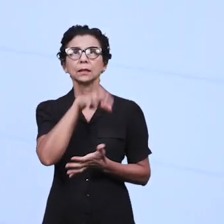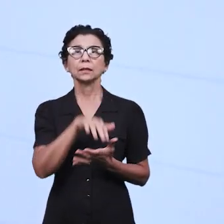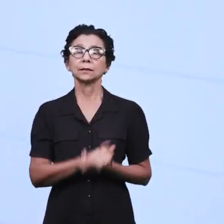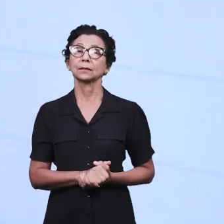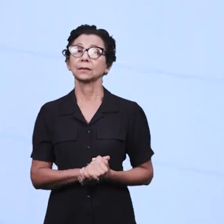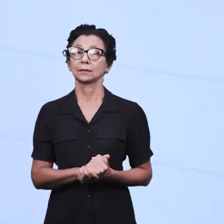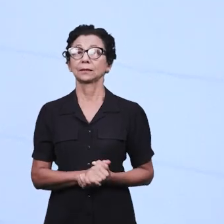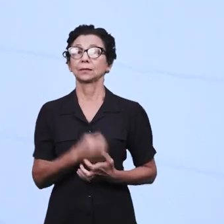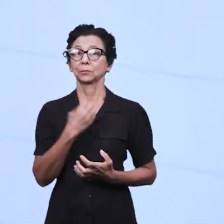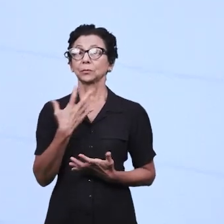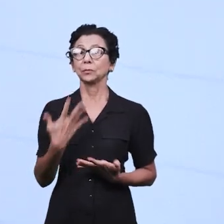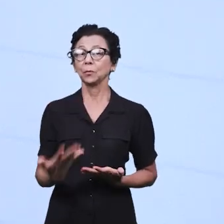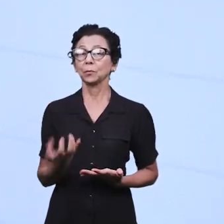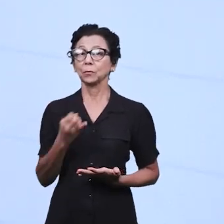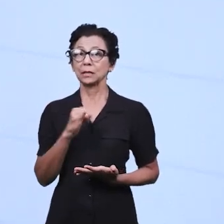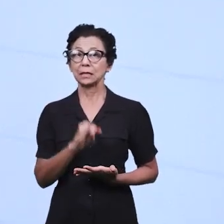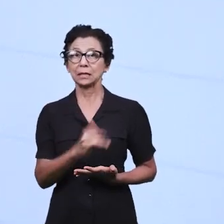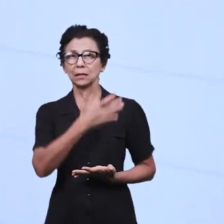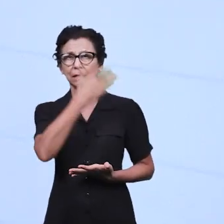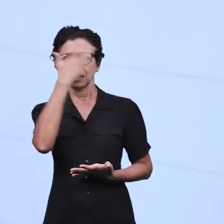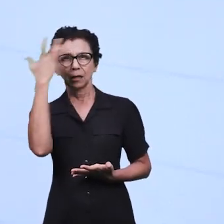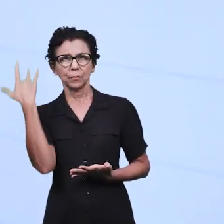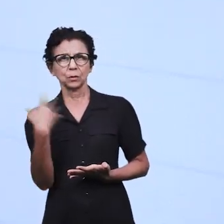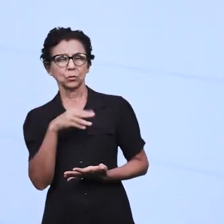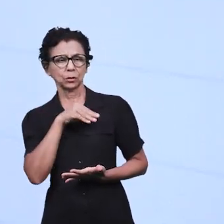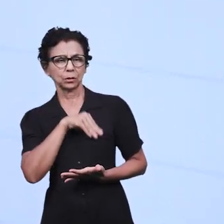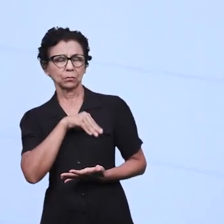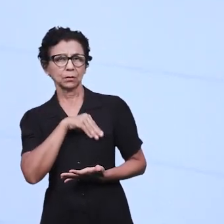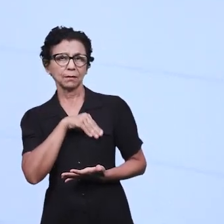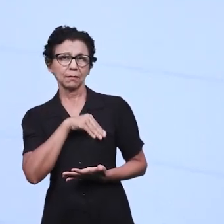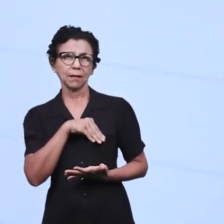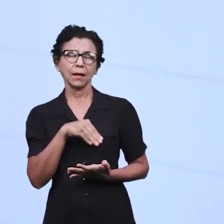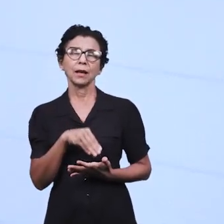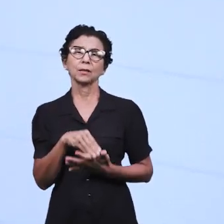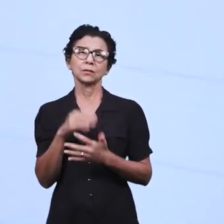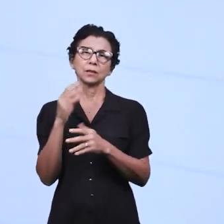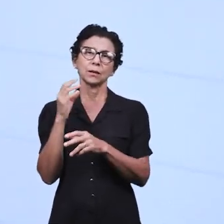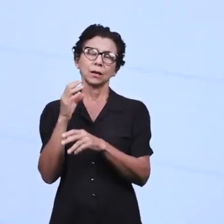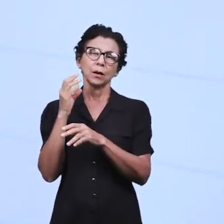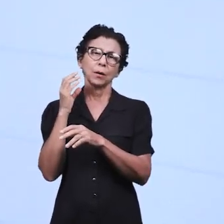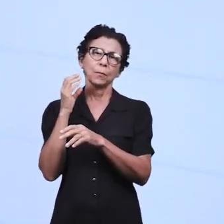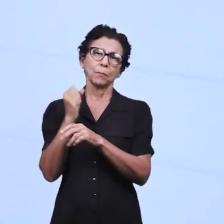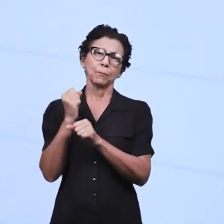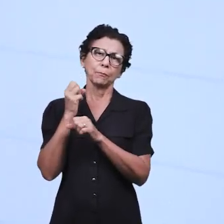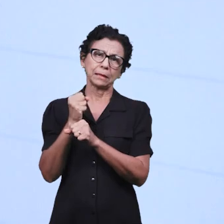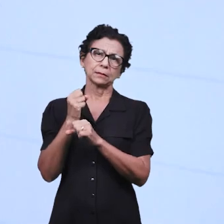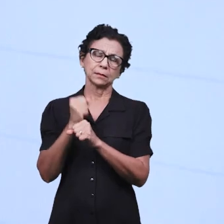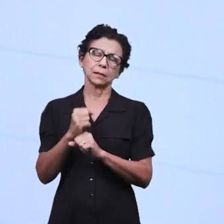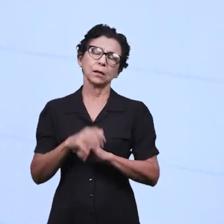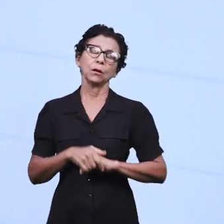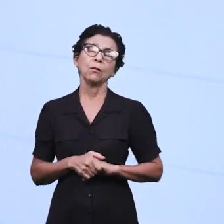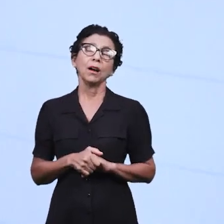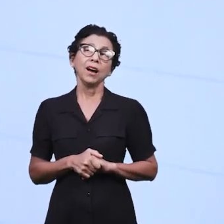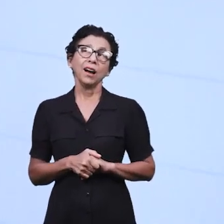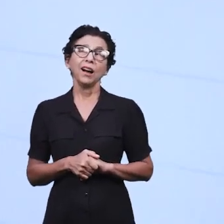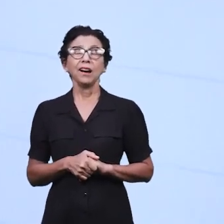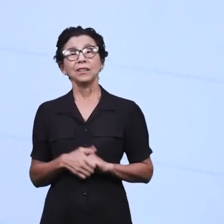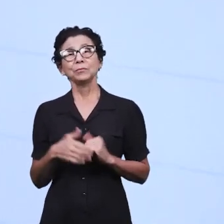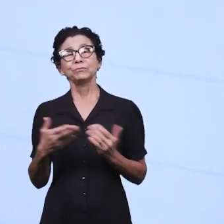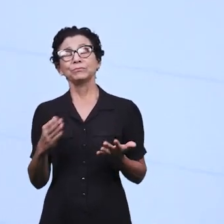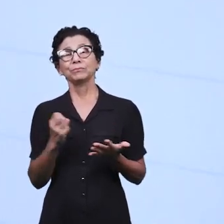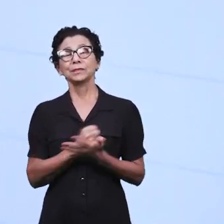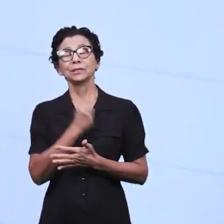muito grande, porque às vezes a pessoa tem um valor que recebe de aposentadoria ou de pensão e que é descontado e retido no imposto de renda. Isso